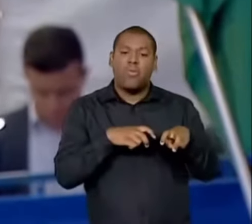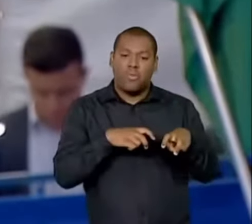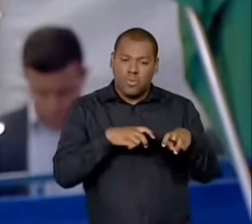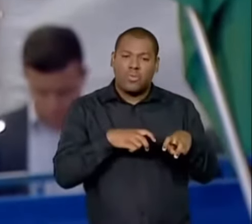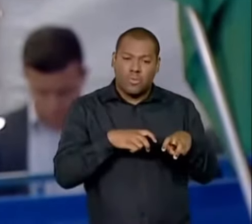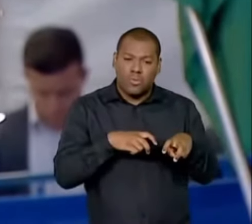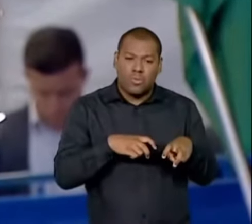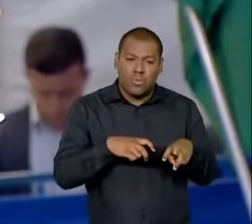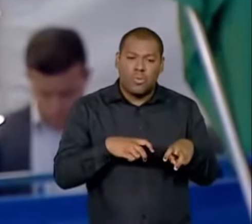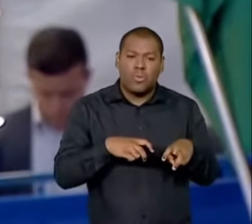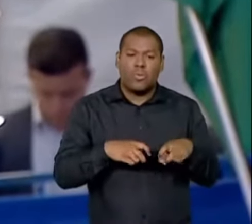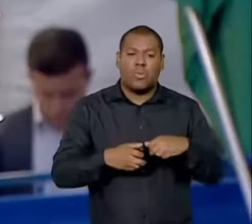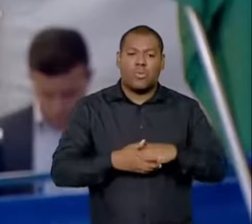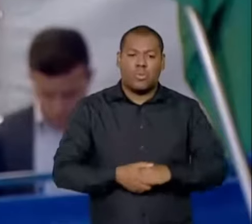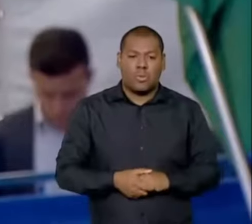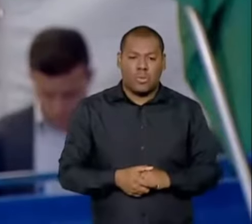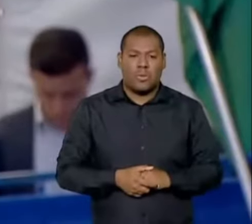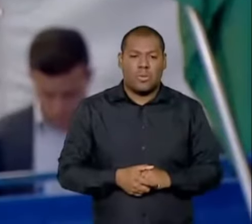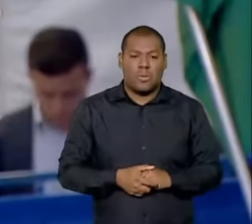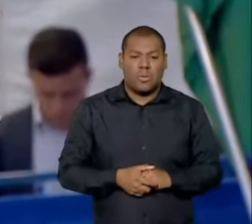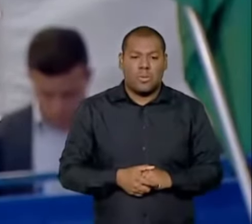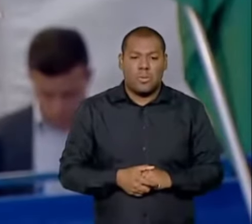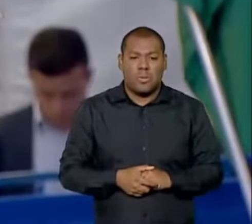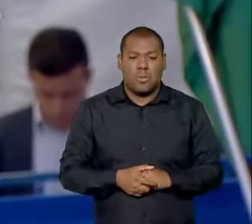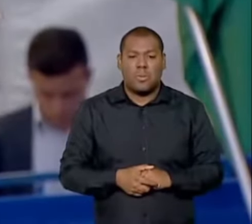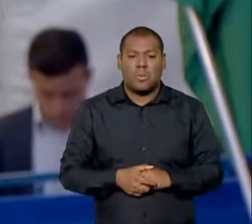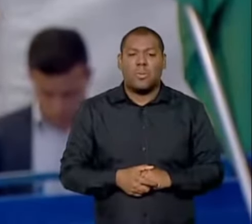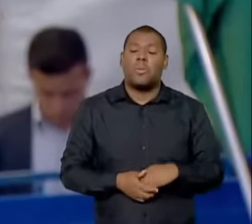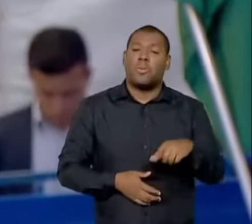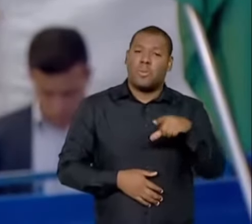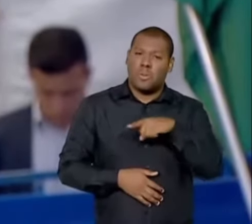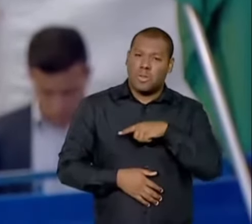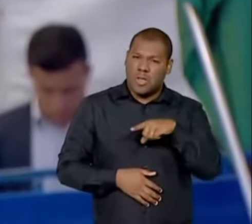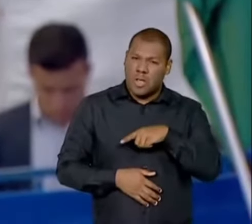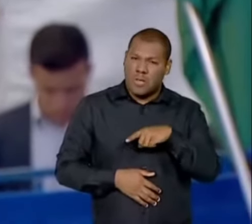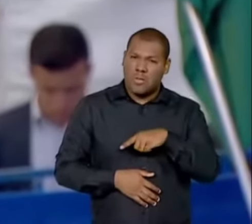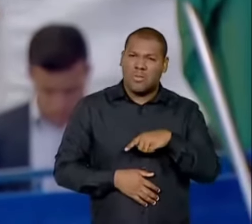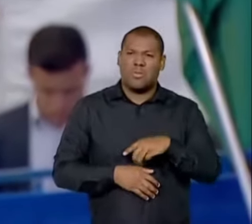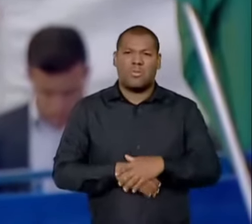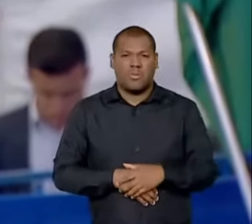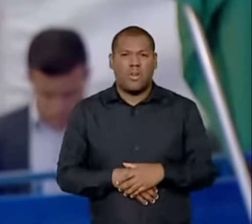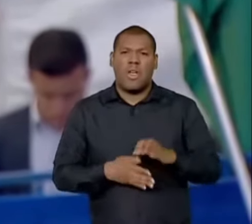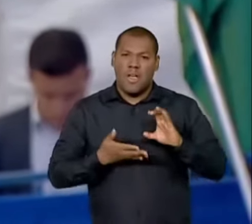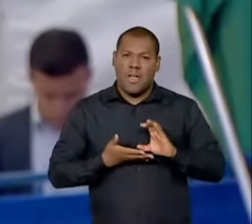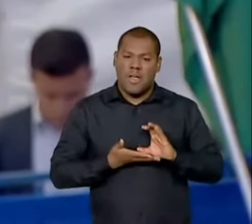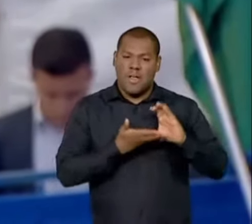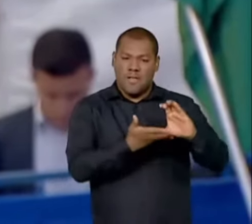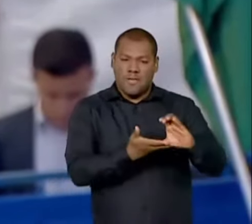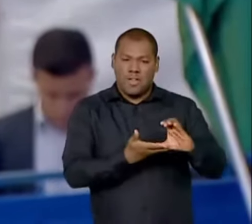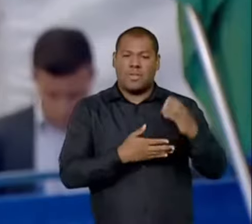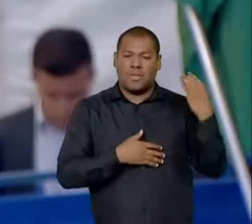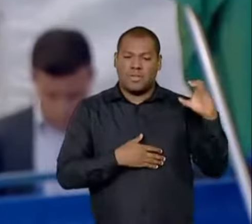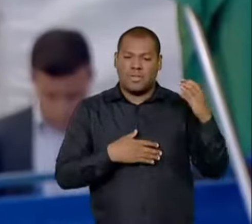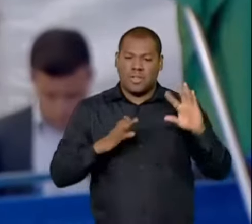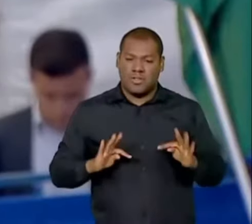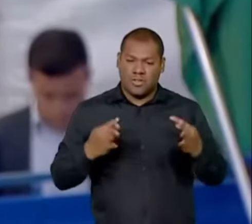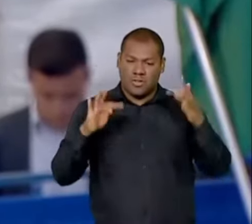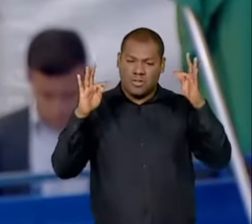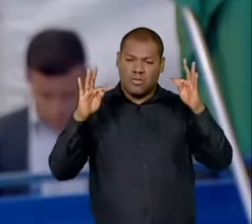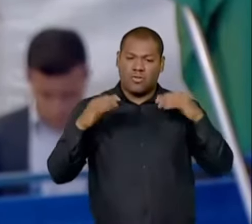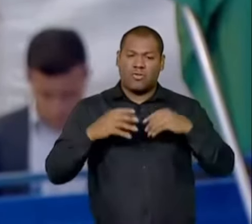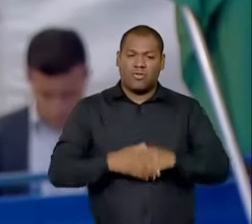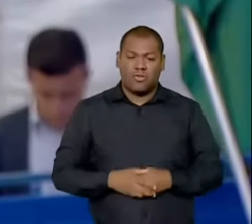imbatível hoje, pelo alto grau de investimento em ciência e tecnologia, em